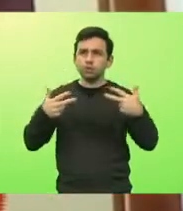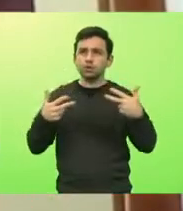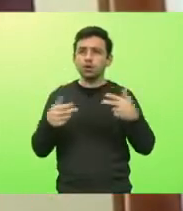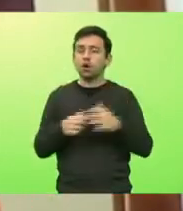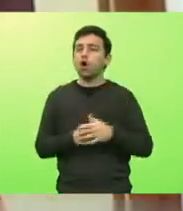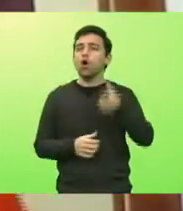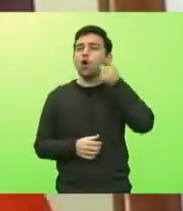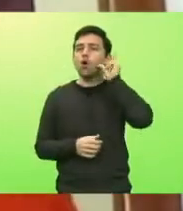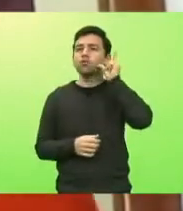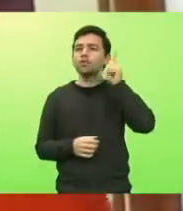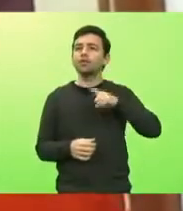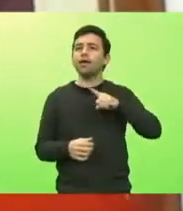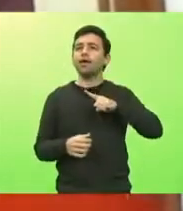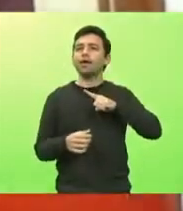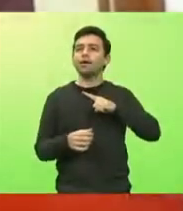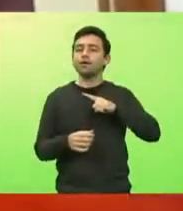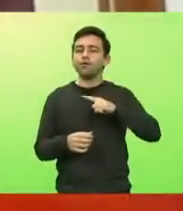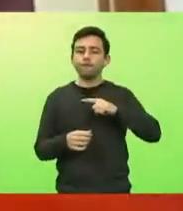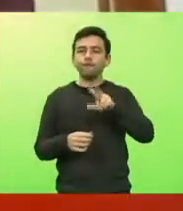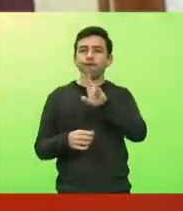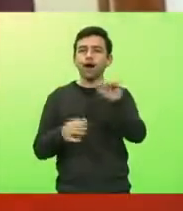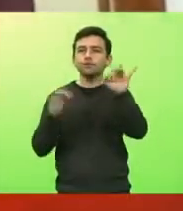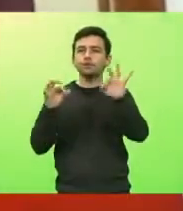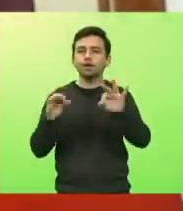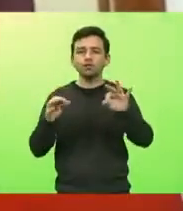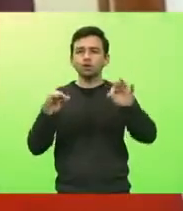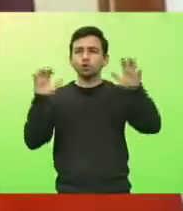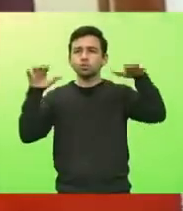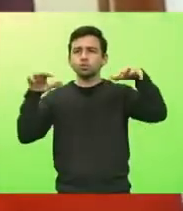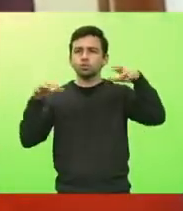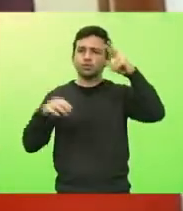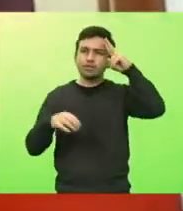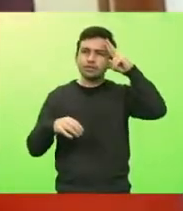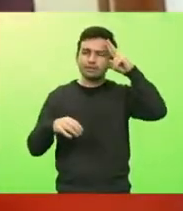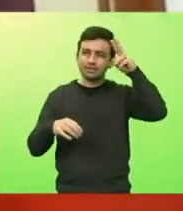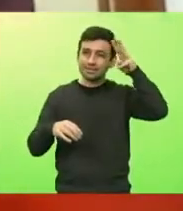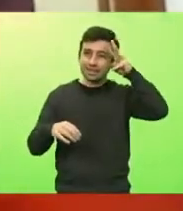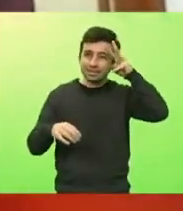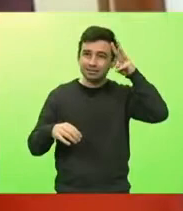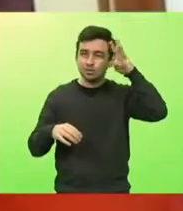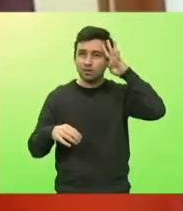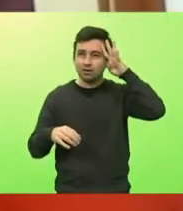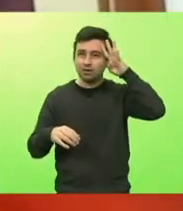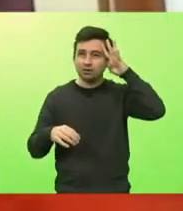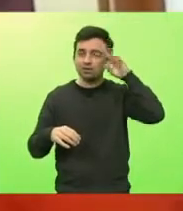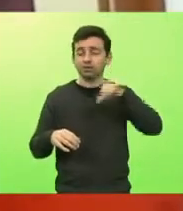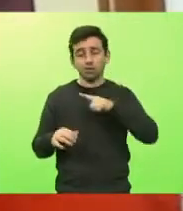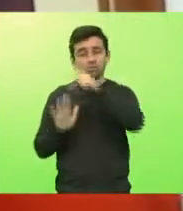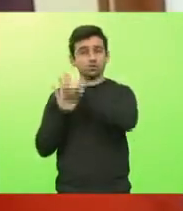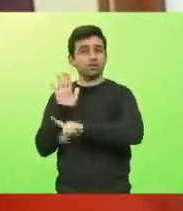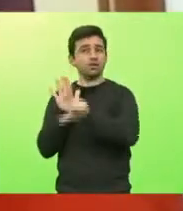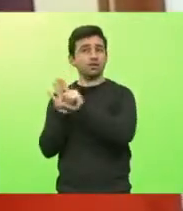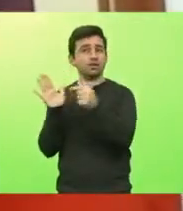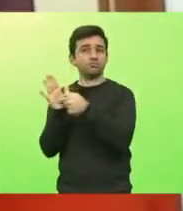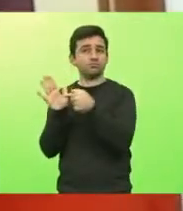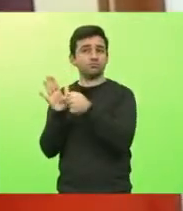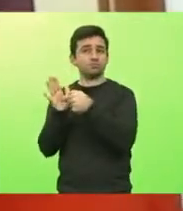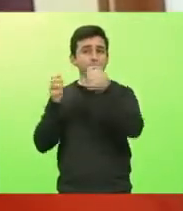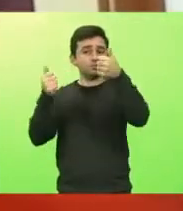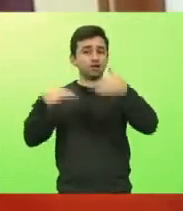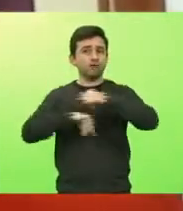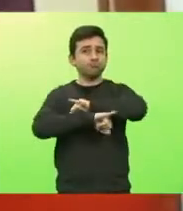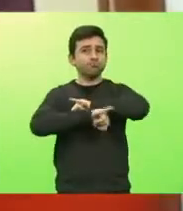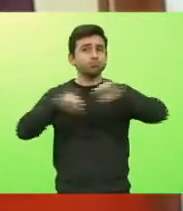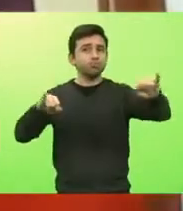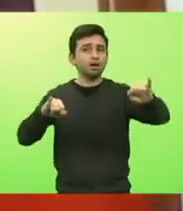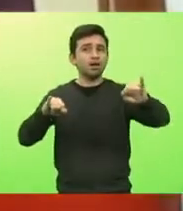novo ciclone, nessa terça e nessa quarta. Nesse sentido, eu apresentei um projeto de lei para o alerta da Defesa